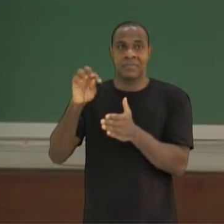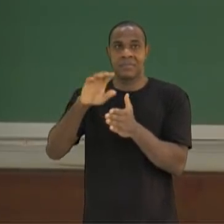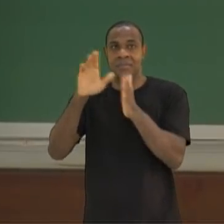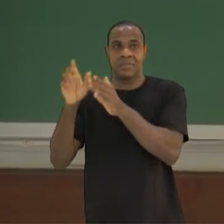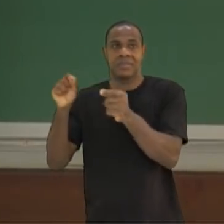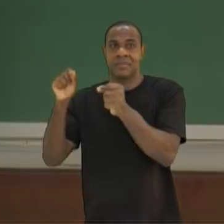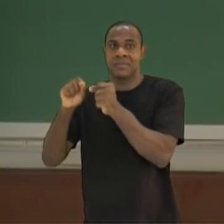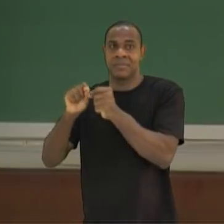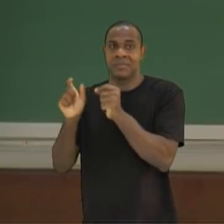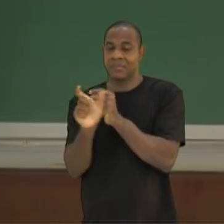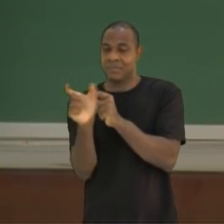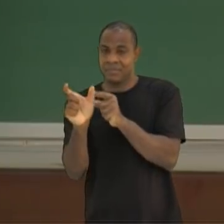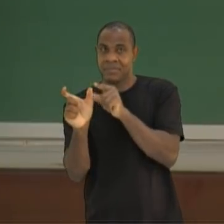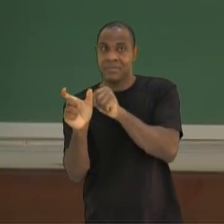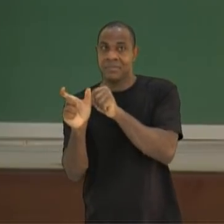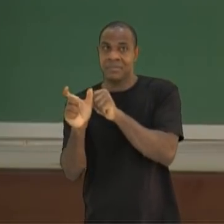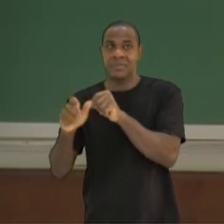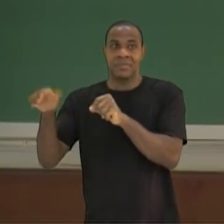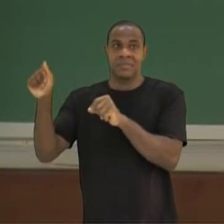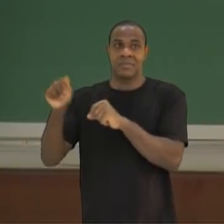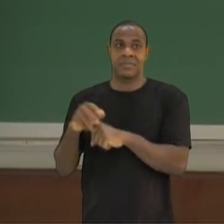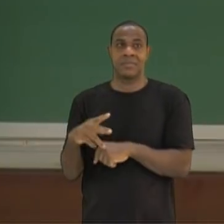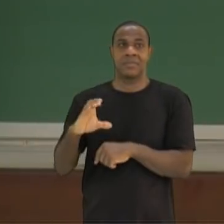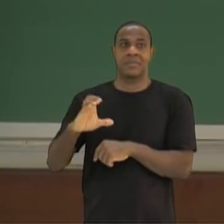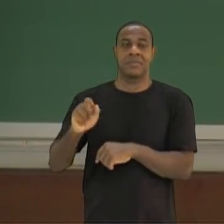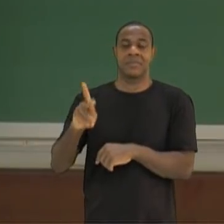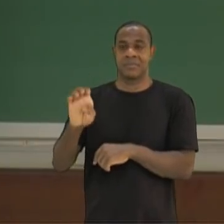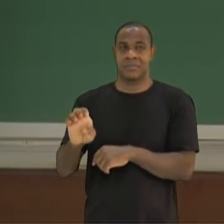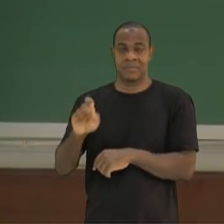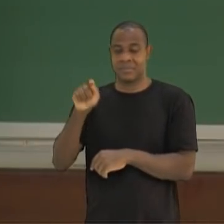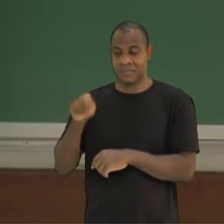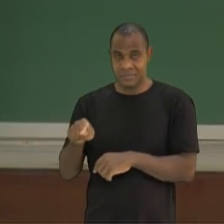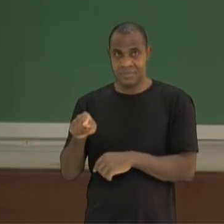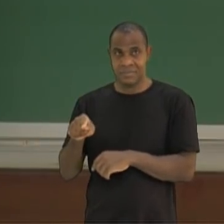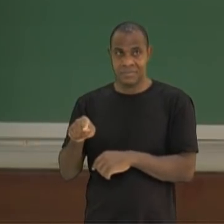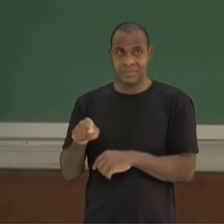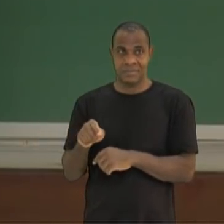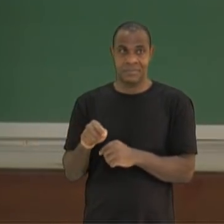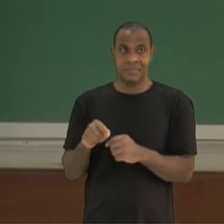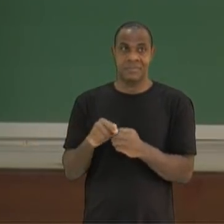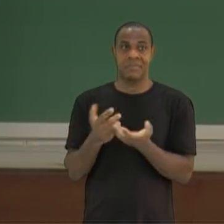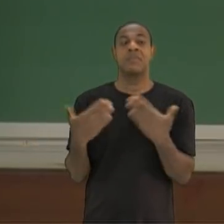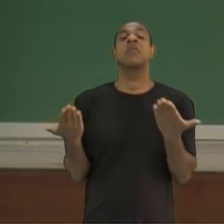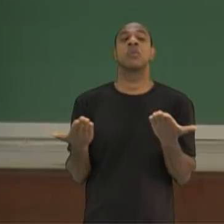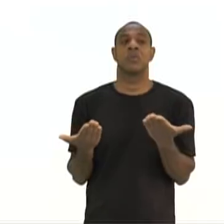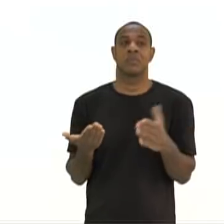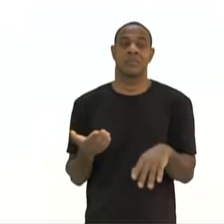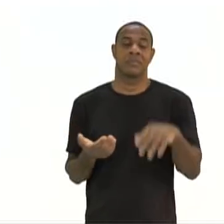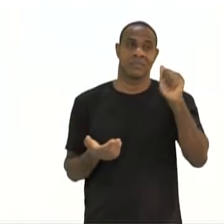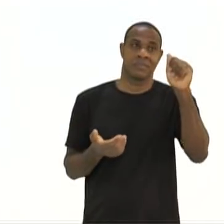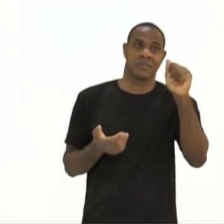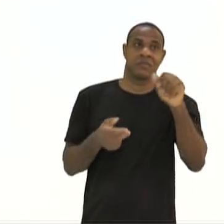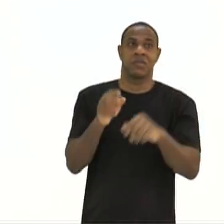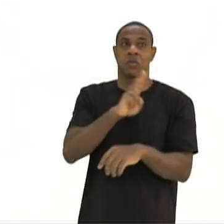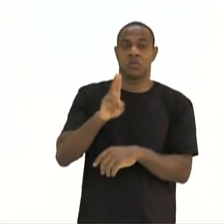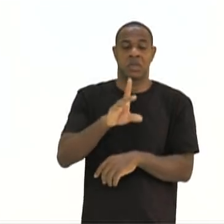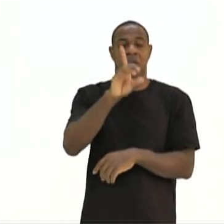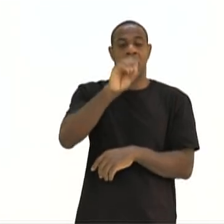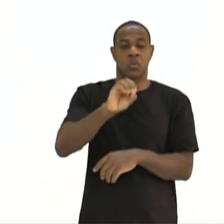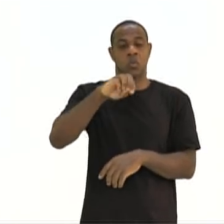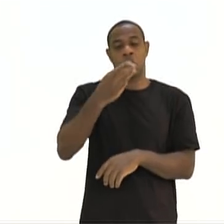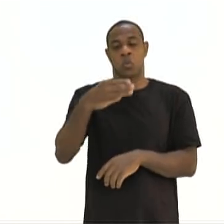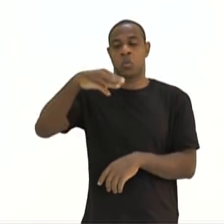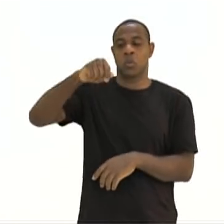bolo? Então, você vai completar ou com make ou com do, lembrando das regrinhas gramaticais. Vamos lá? Responde aí no teu